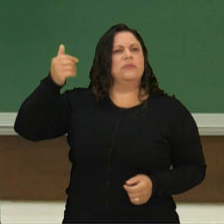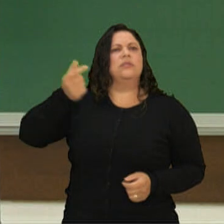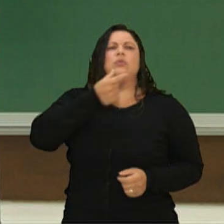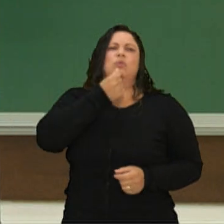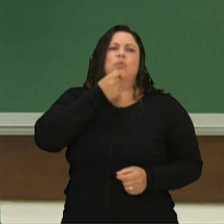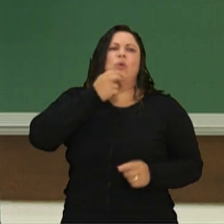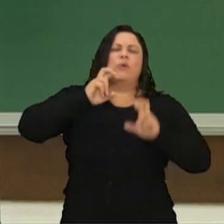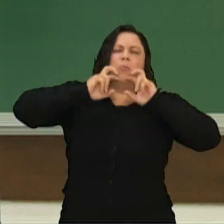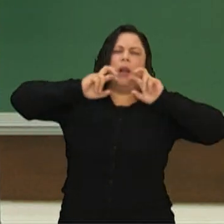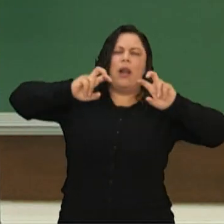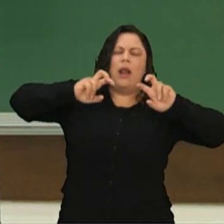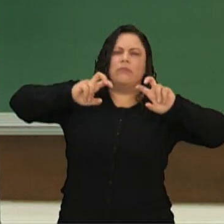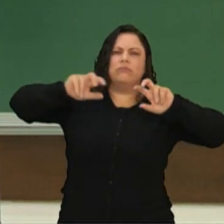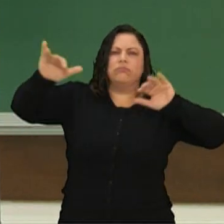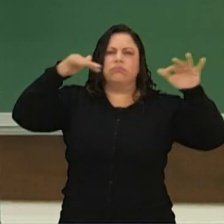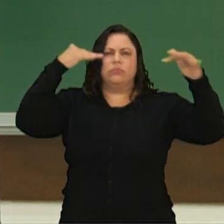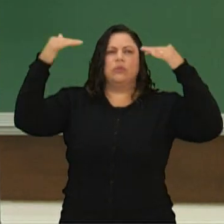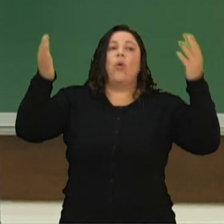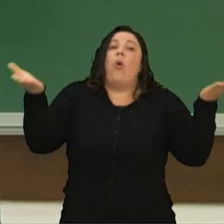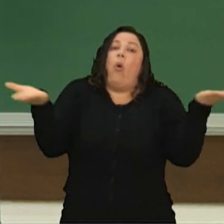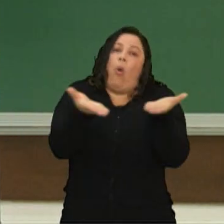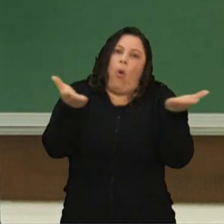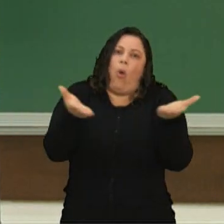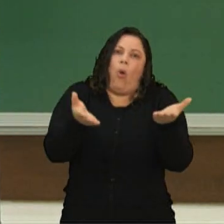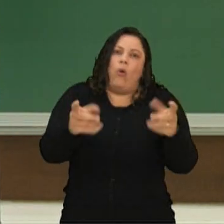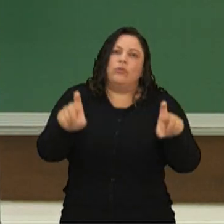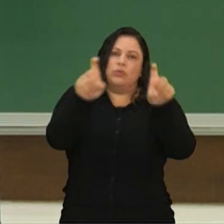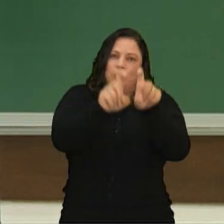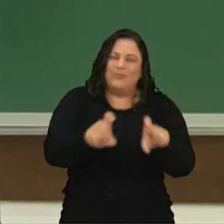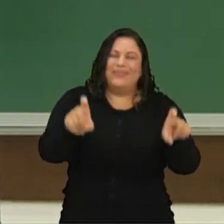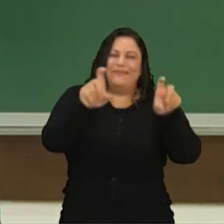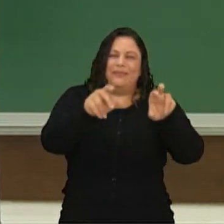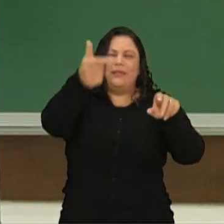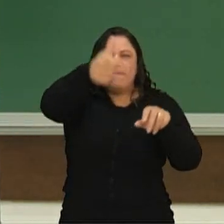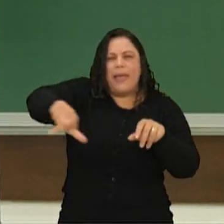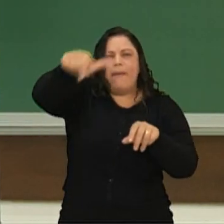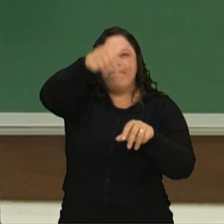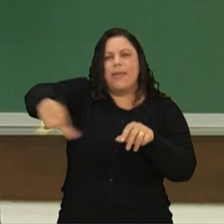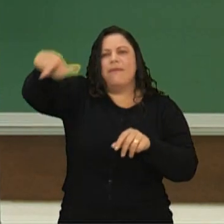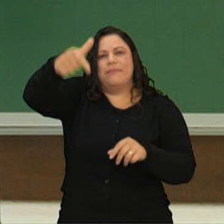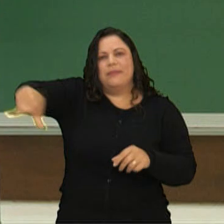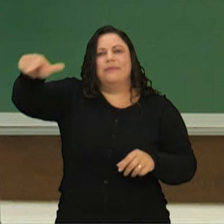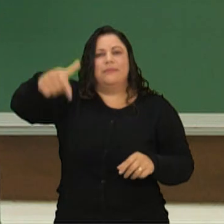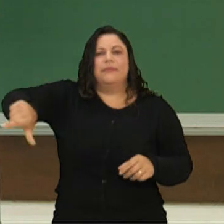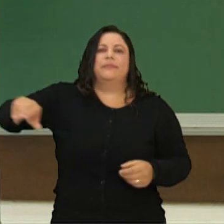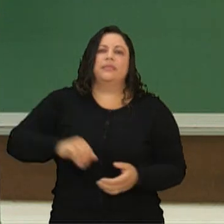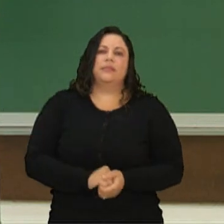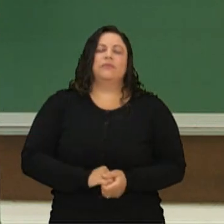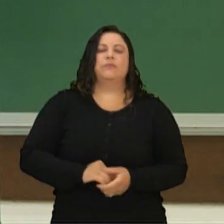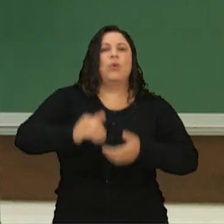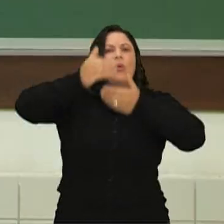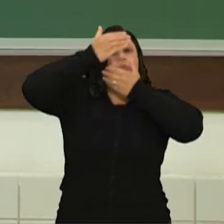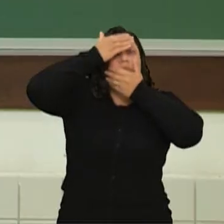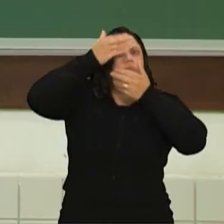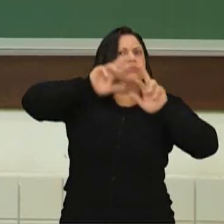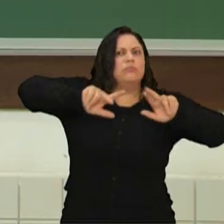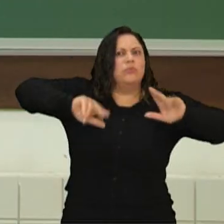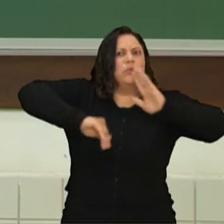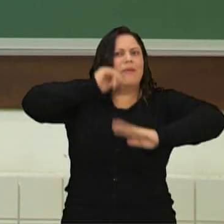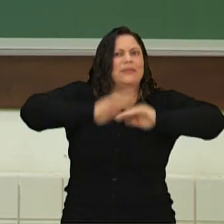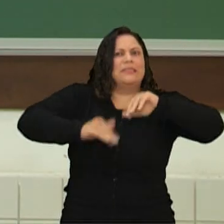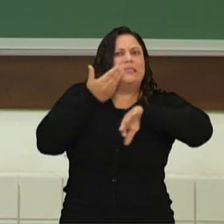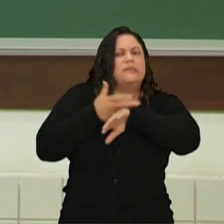em geral, é uma fita gravada que repete as palavras para oração. Os muçulmanos têm muito essa prática, eles rezam